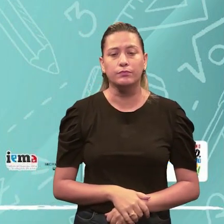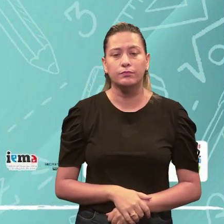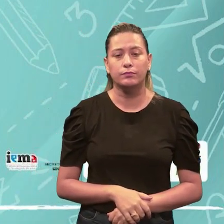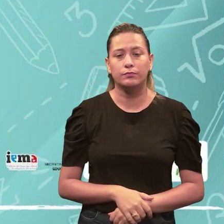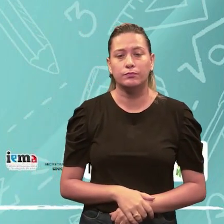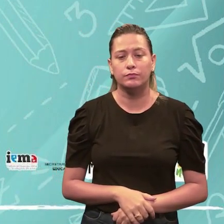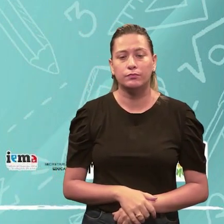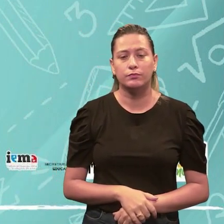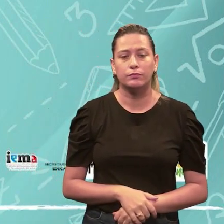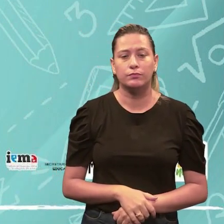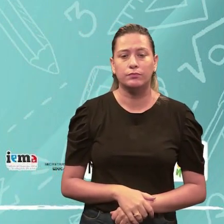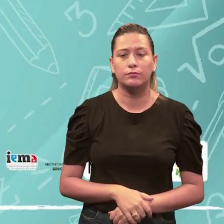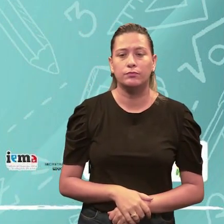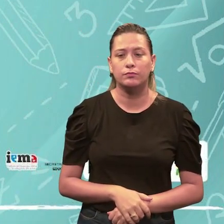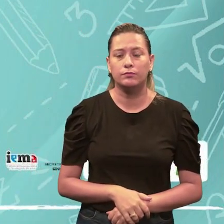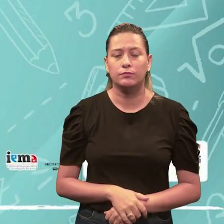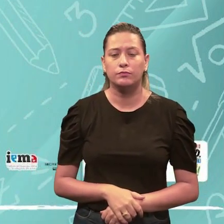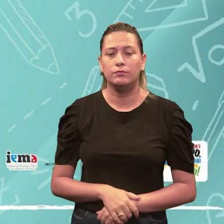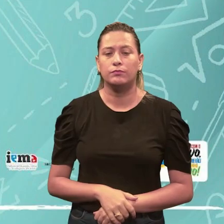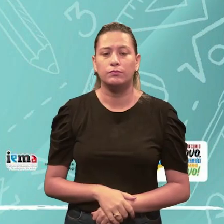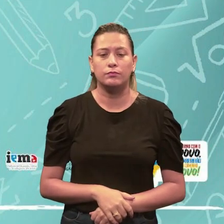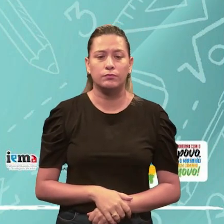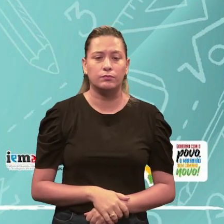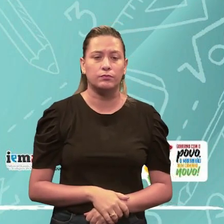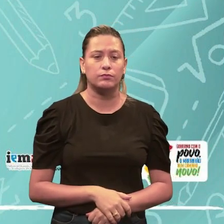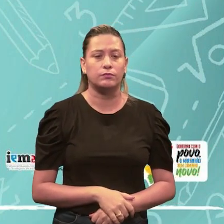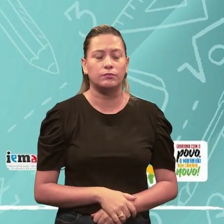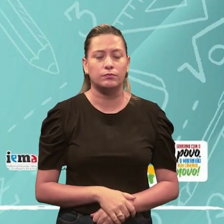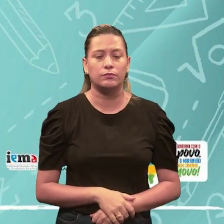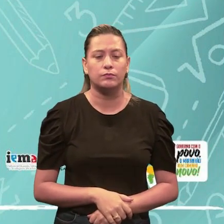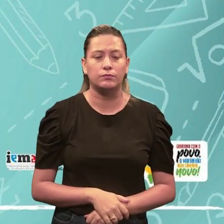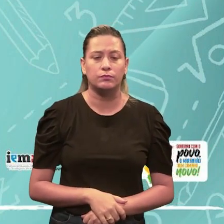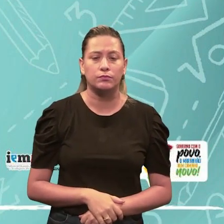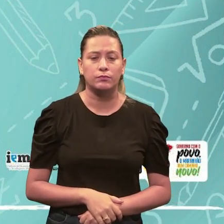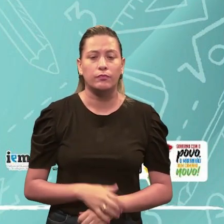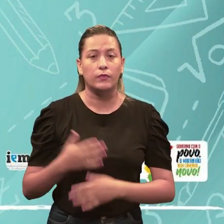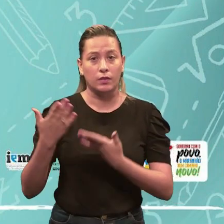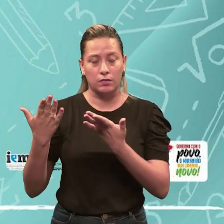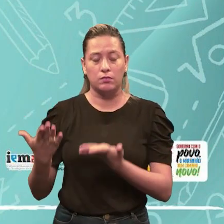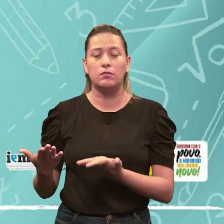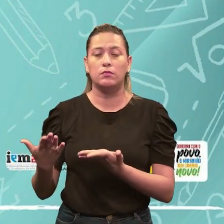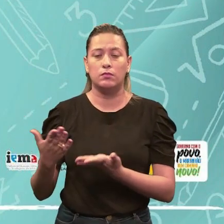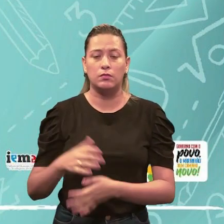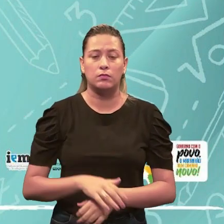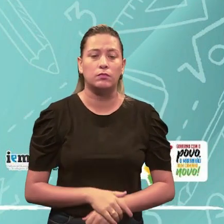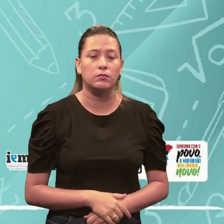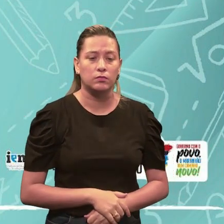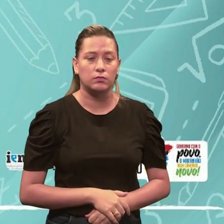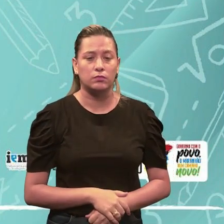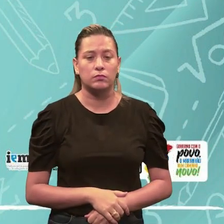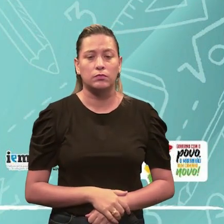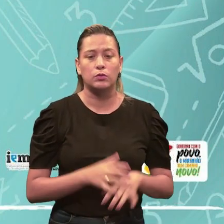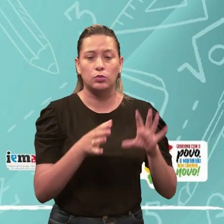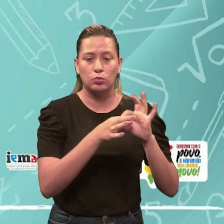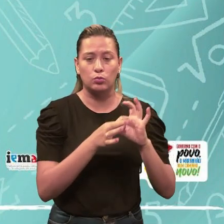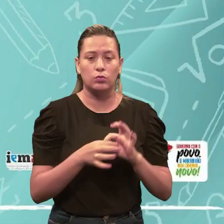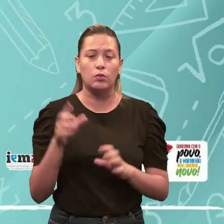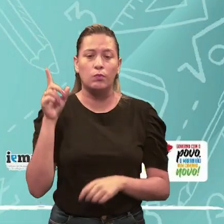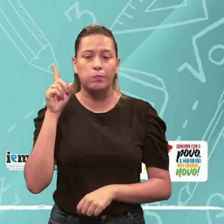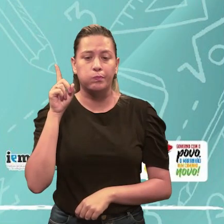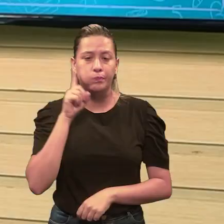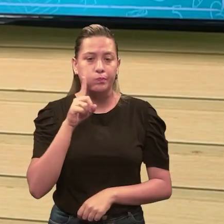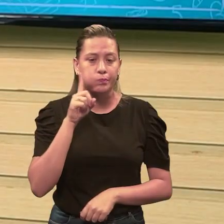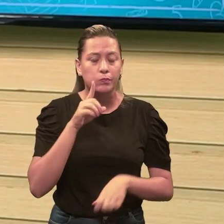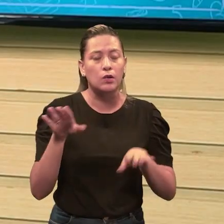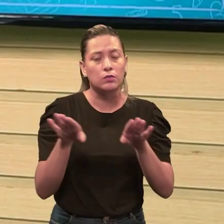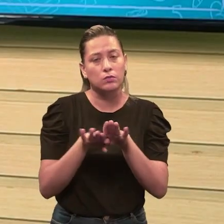que ele aparece lá no símbolo de resistor, né, na versão americana e na versão, internacional,